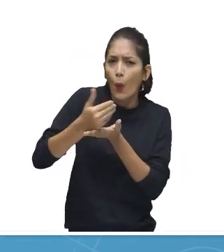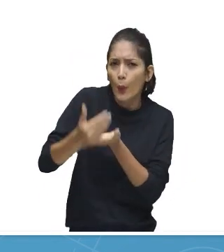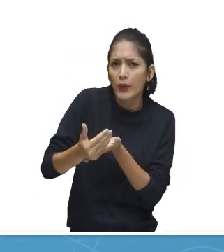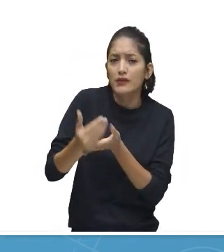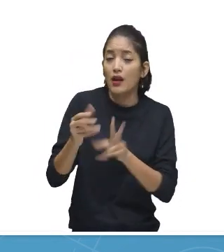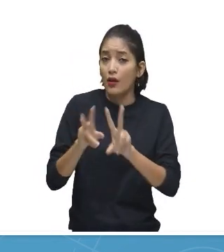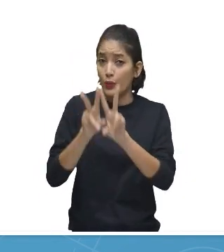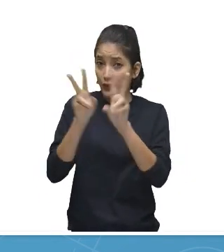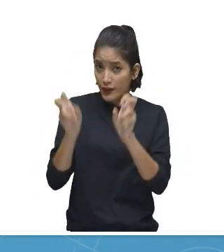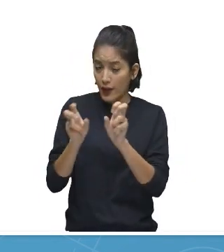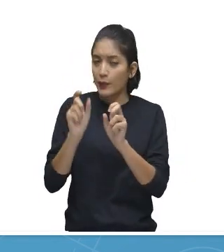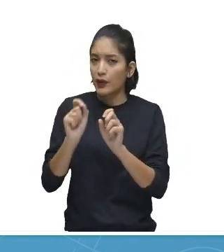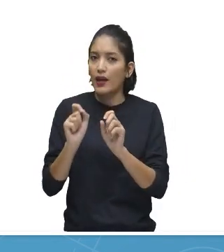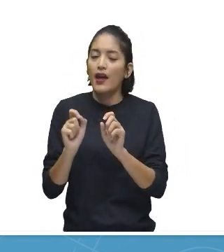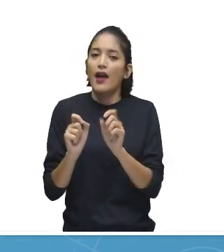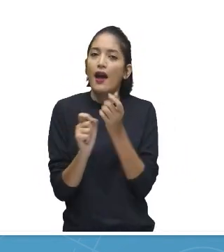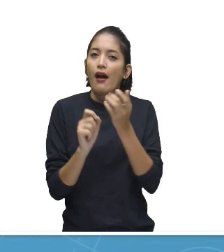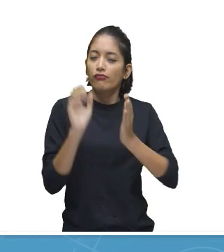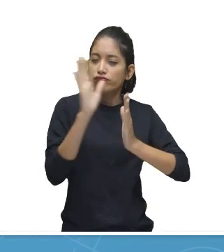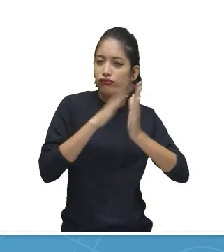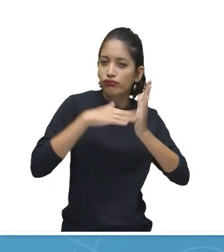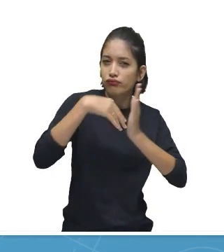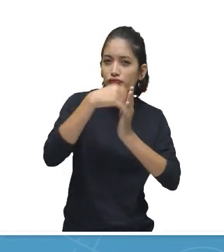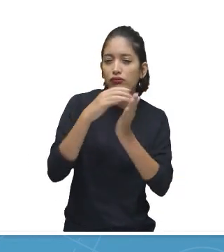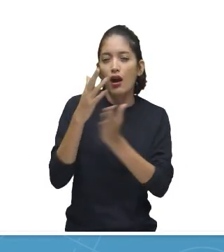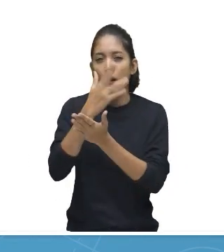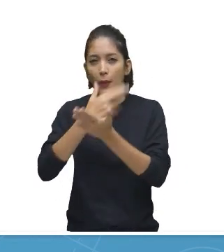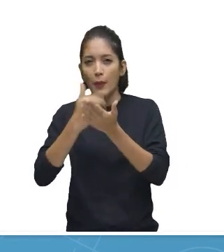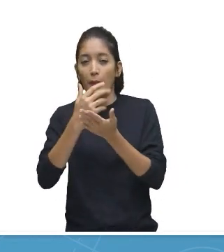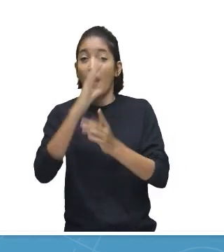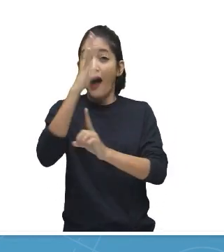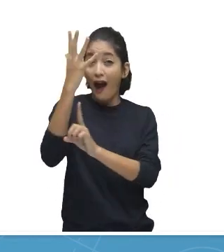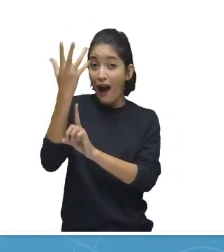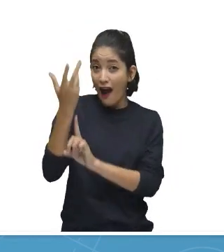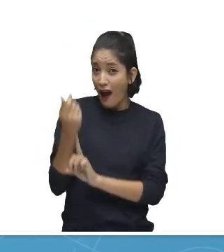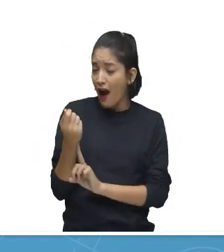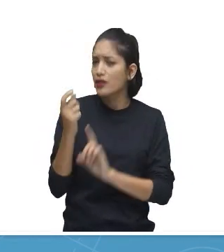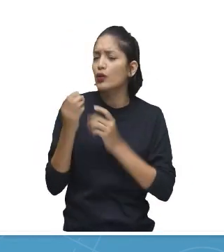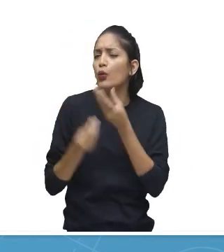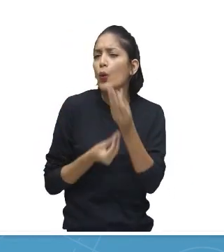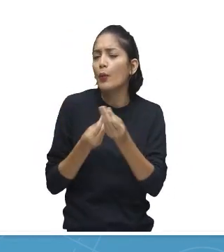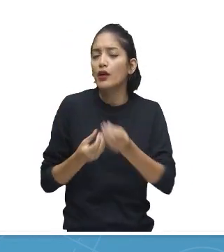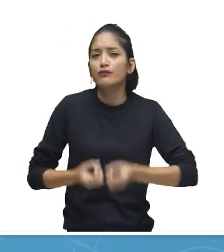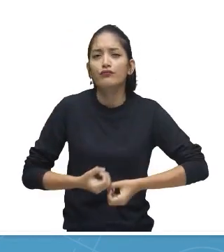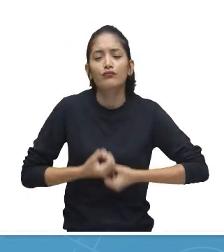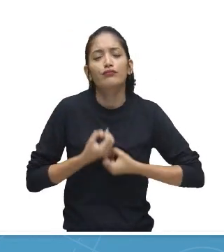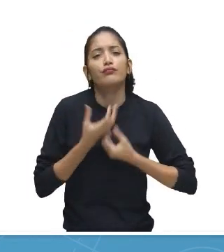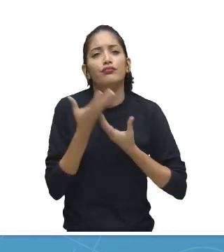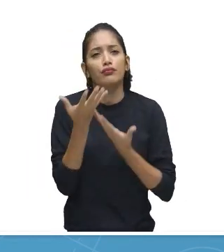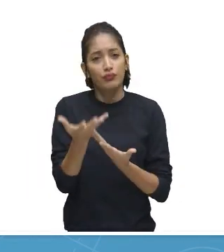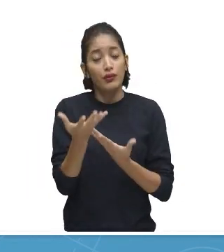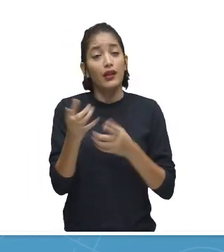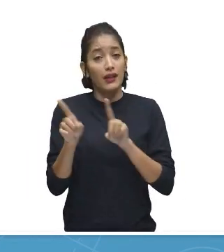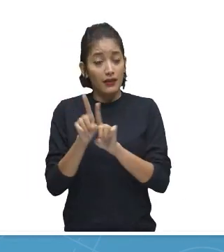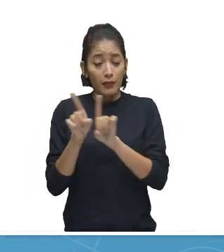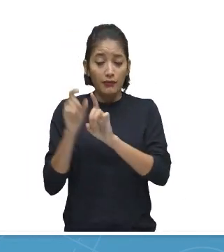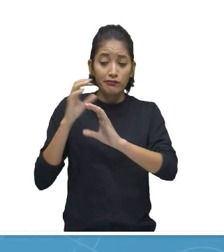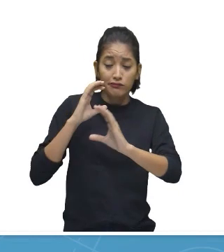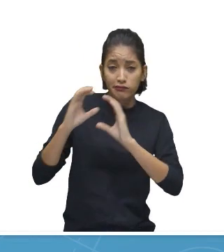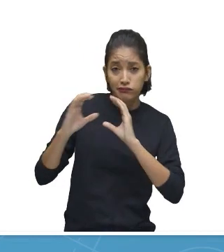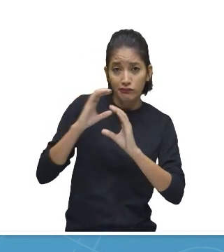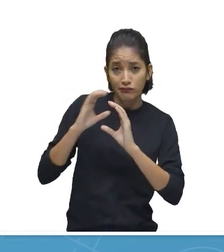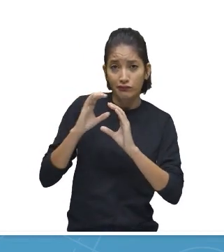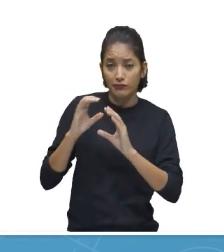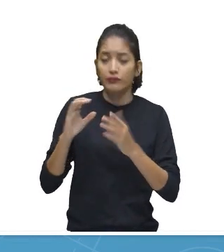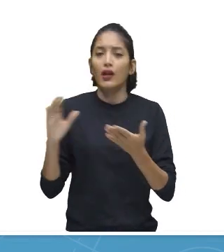a arte, né, o fazer artístico, ele é uma forma da gente estar se expressando e também de estar se comunicando, né?